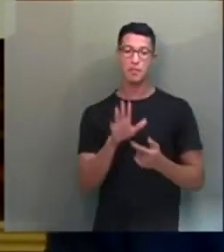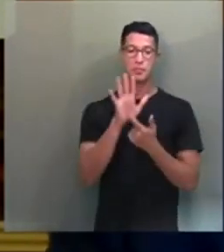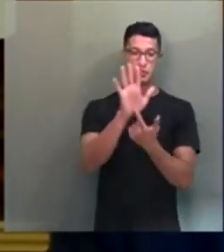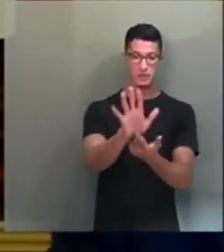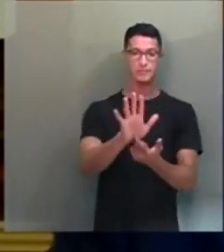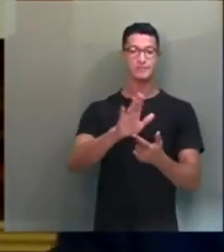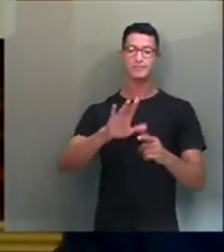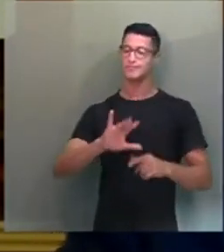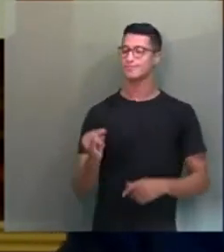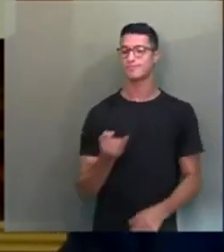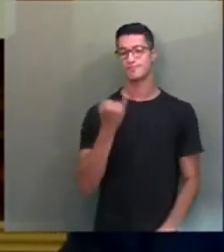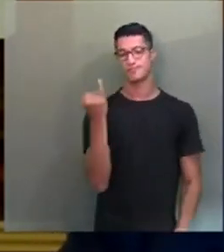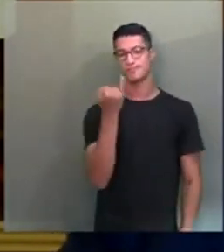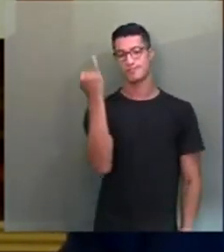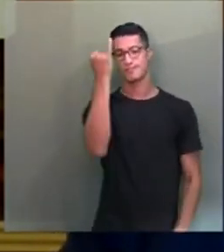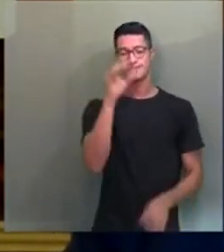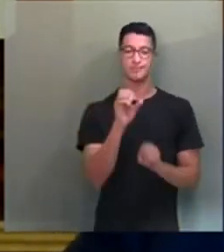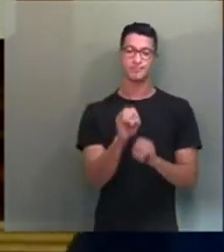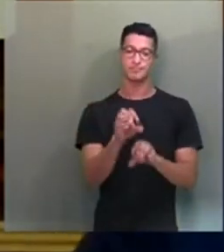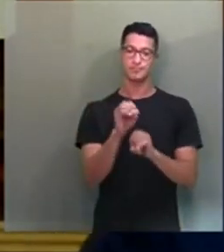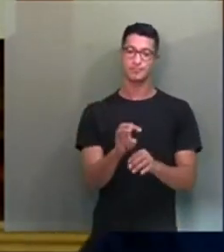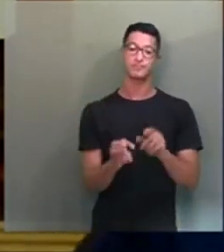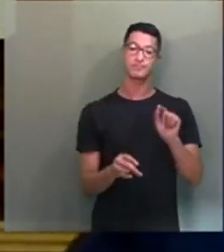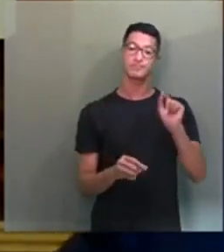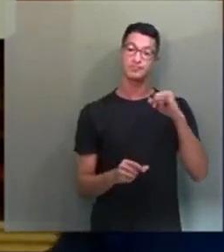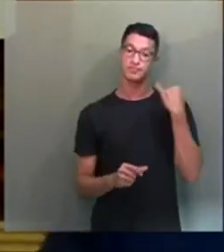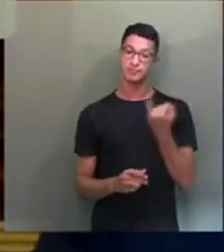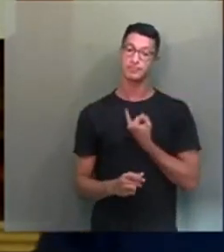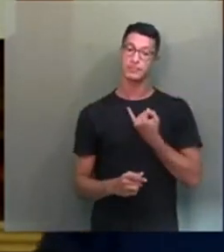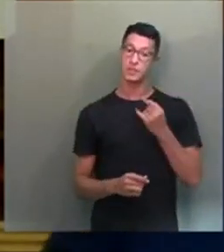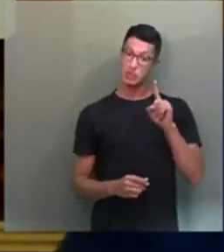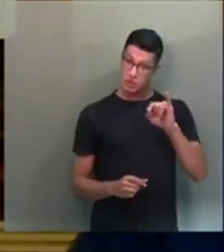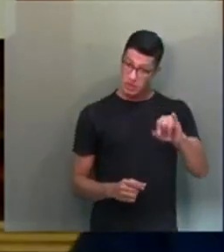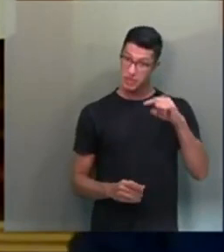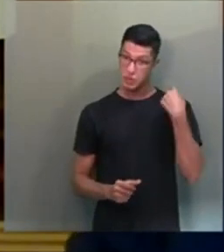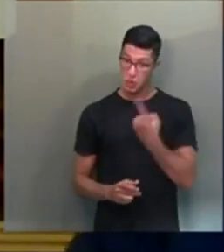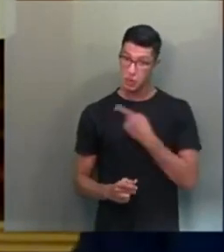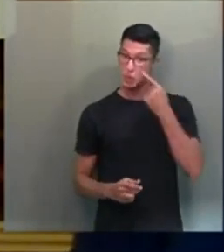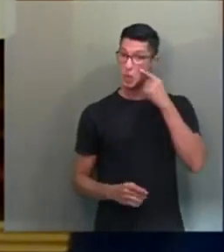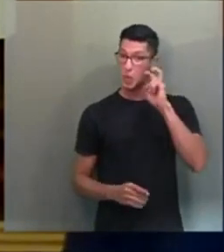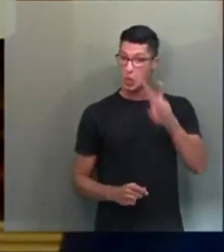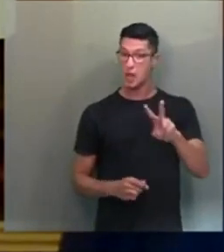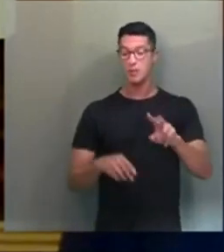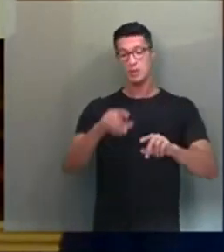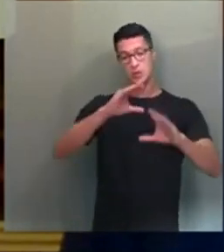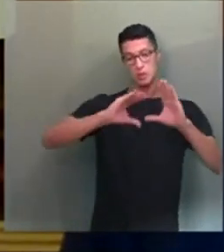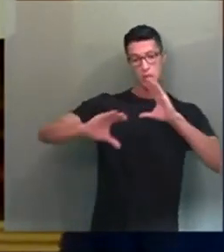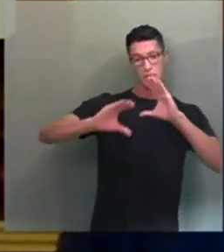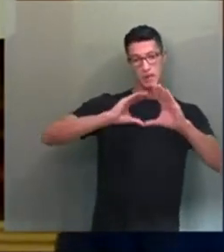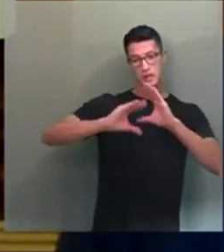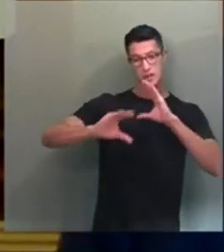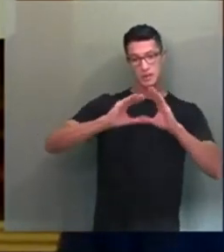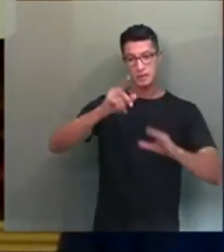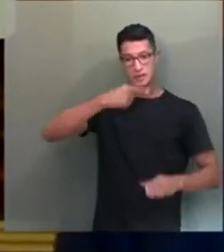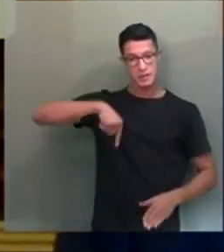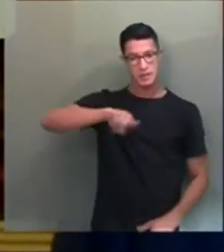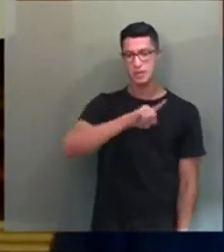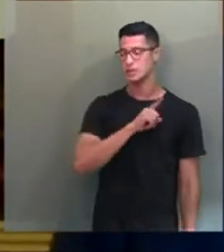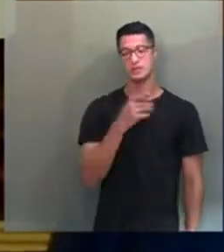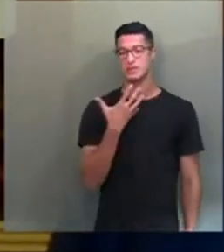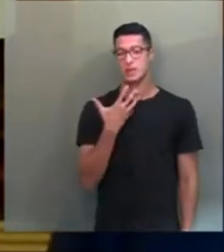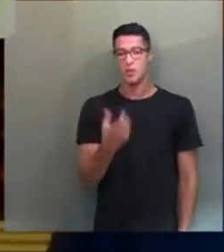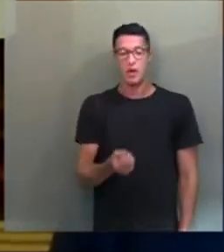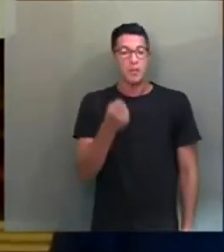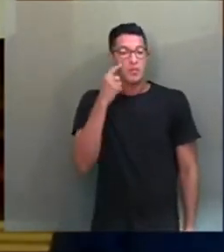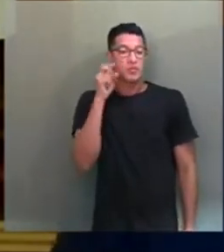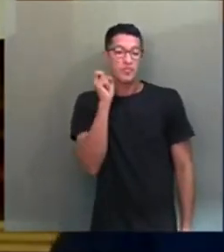a importância da educação. E se nós olharmos nos meios de comunicação, nós não vamos